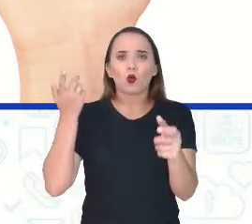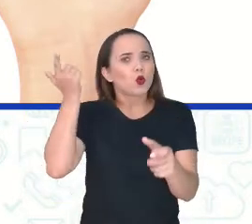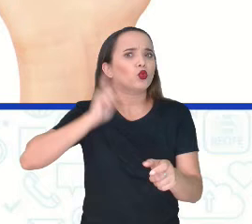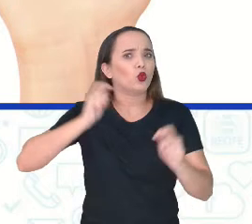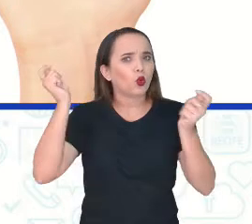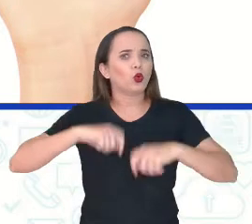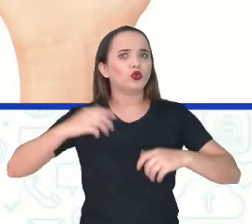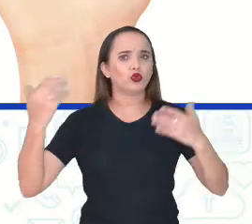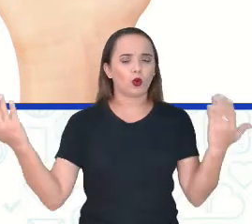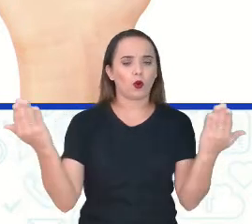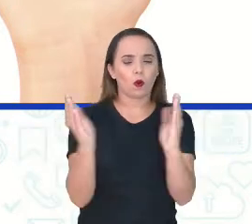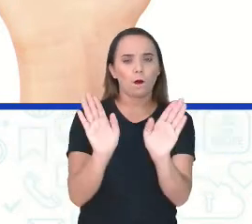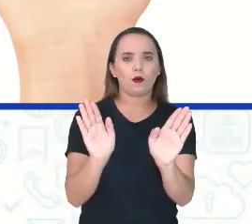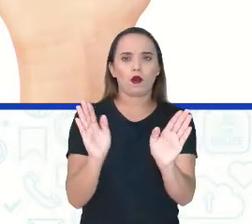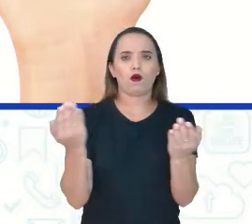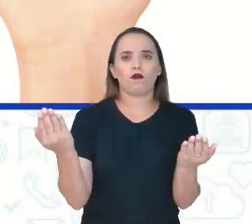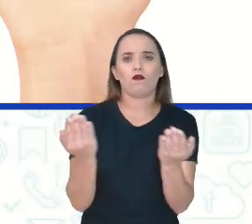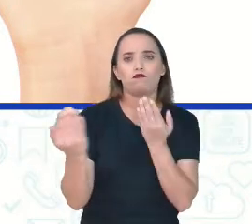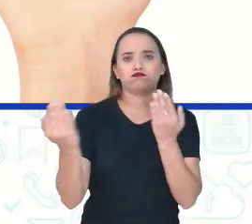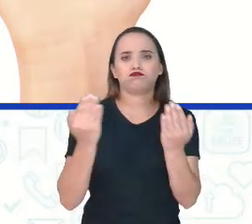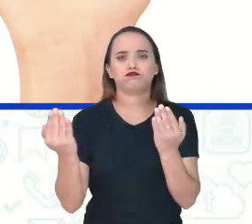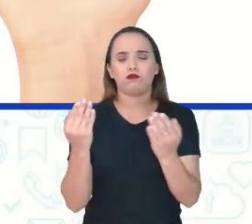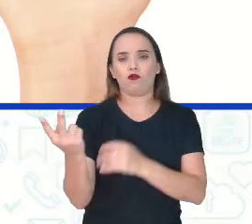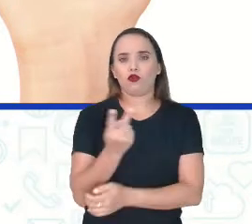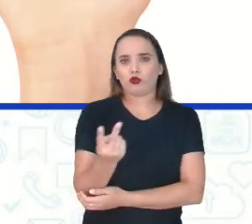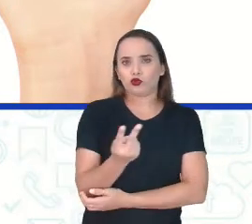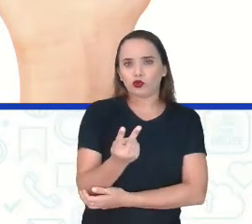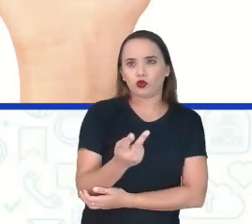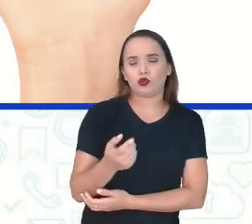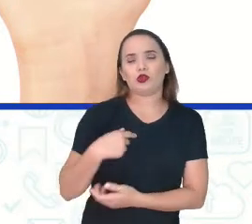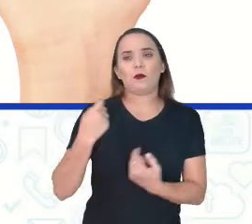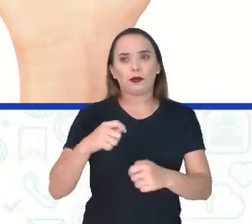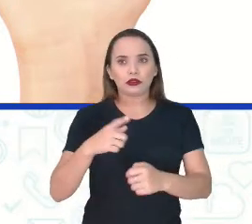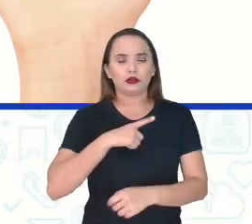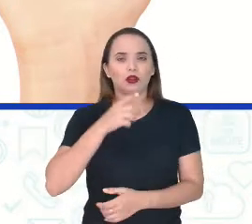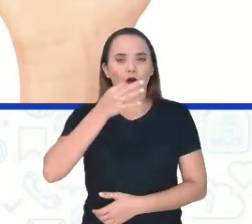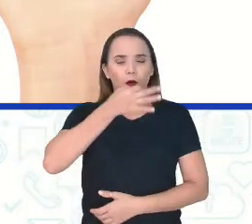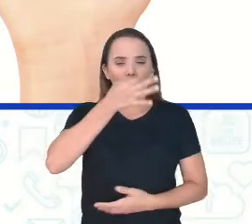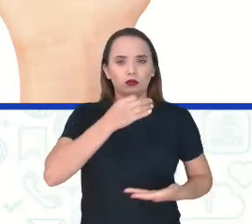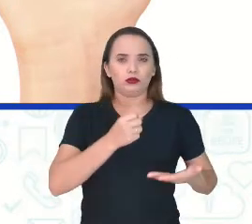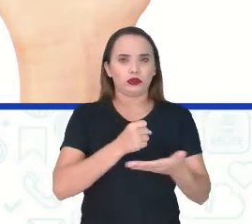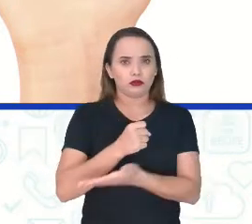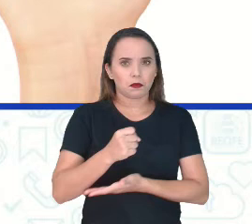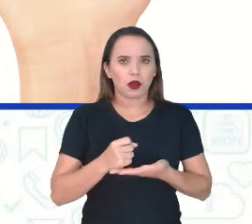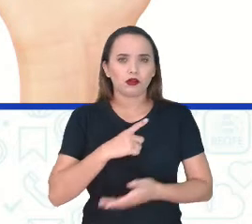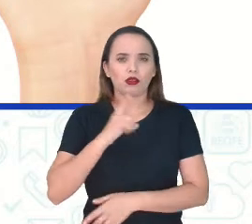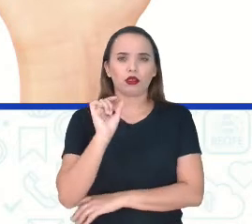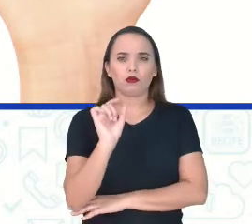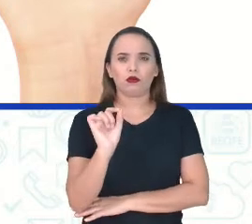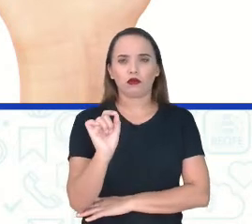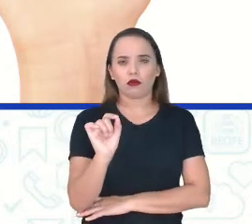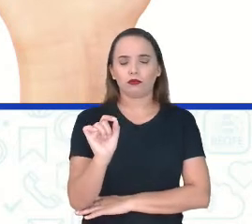um argumento bem construído e, de fato, um argumento, a gente tem o que aqui?